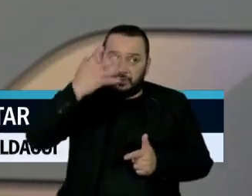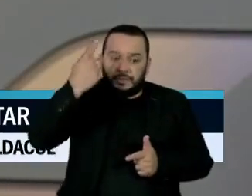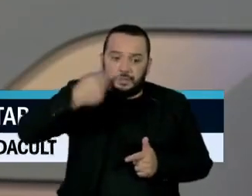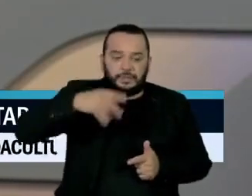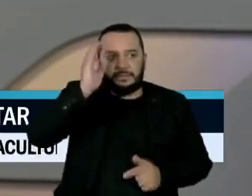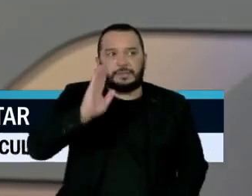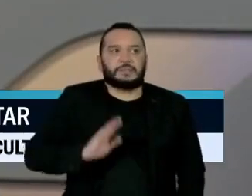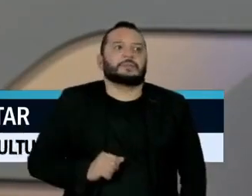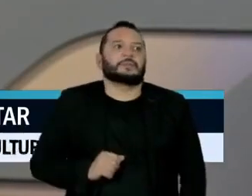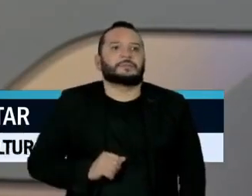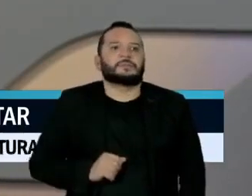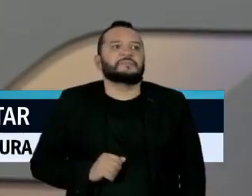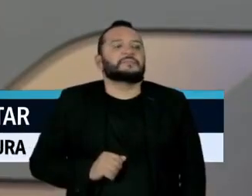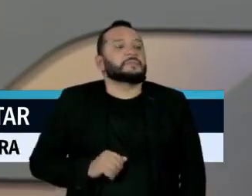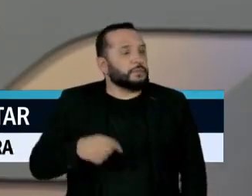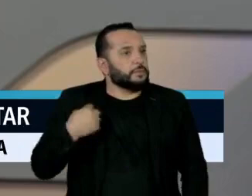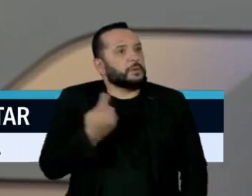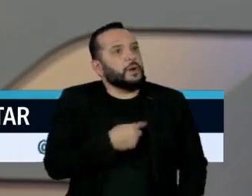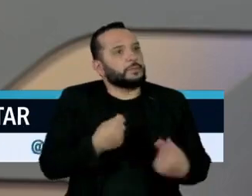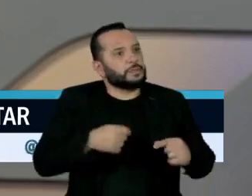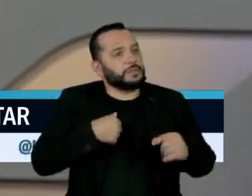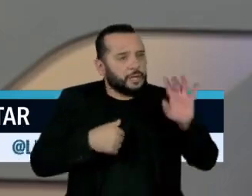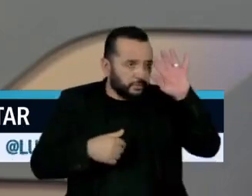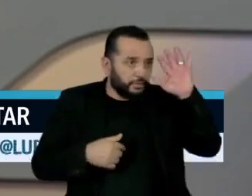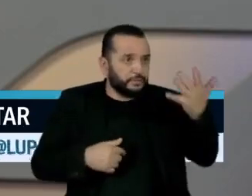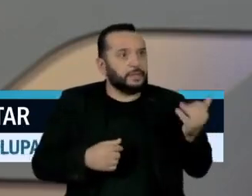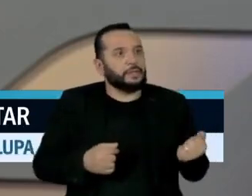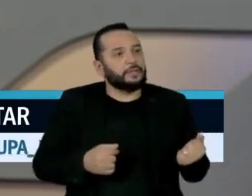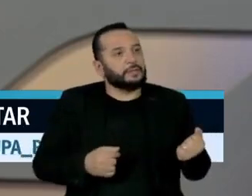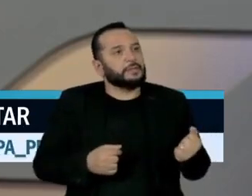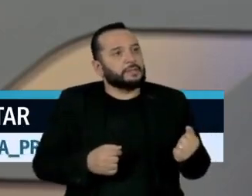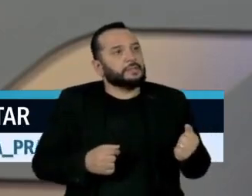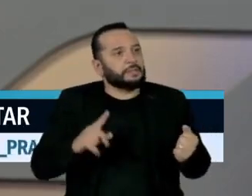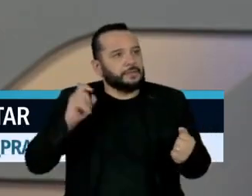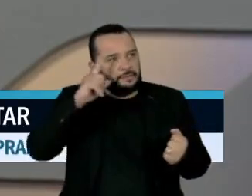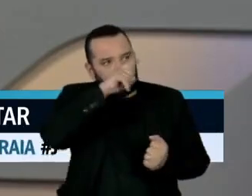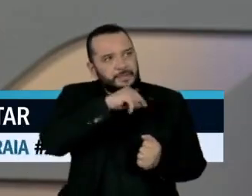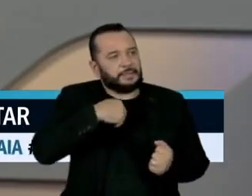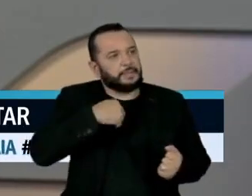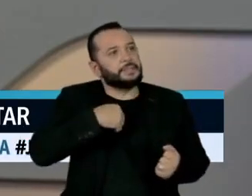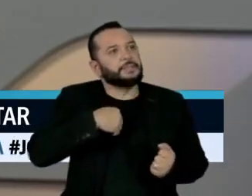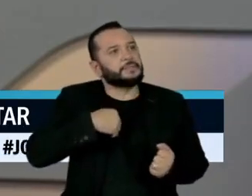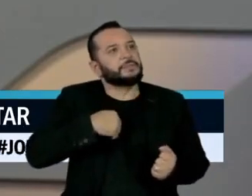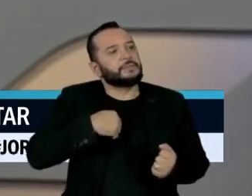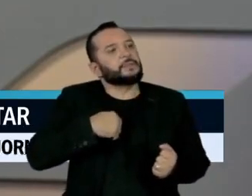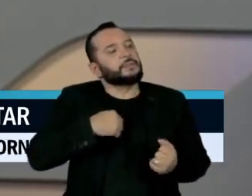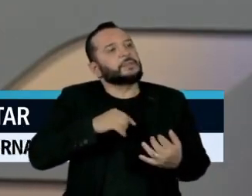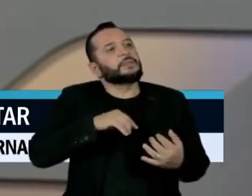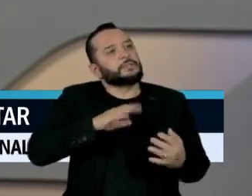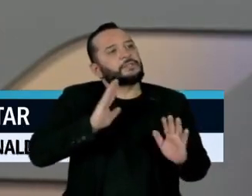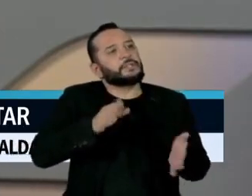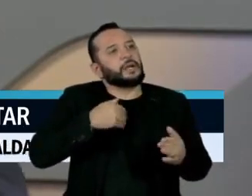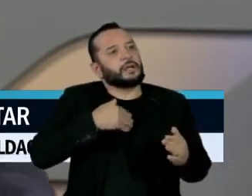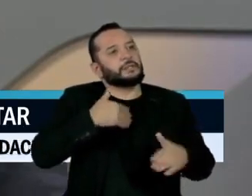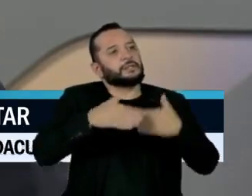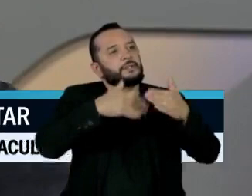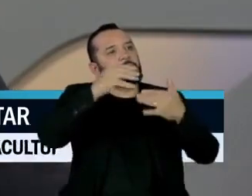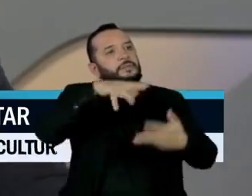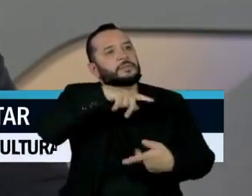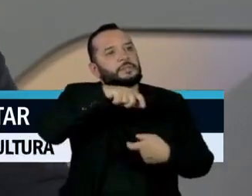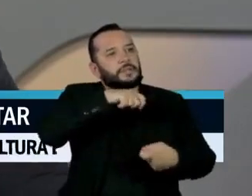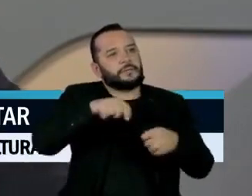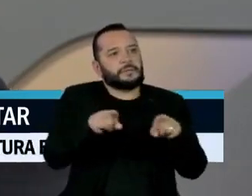Brasil. Sem que nós resolvamos isso, é muito difícil que você tenha um processo de desenvolvimento que seja sustentável. E os